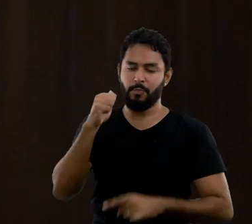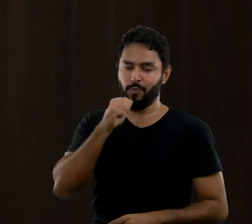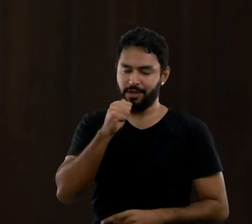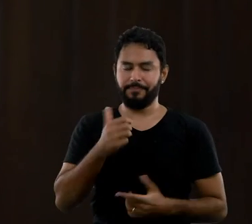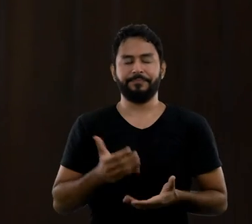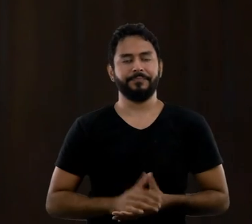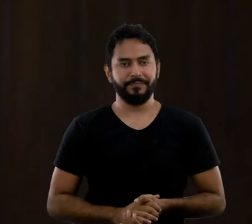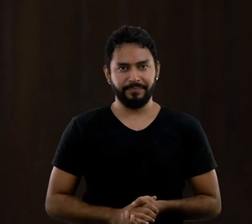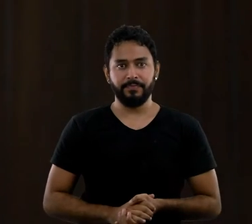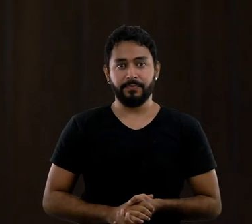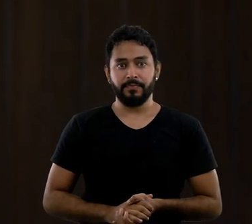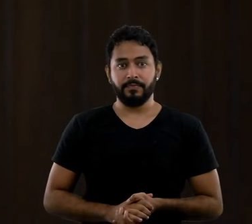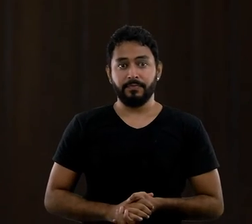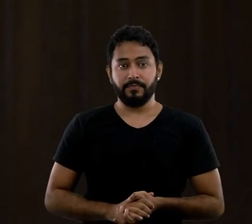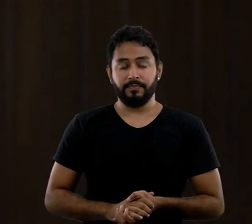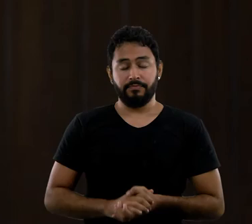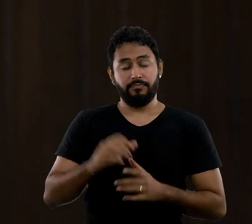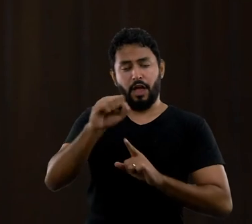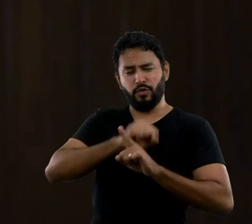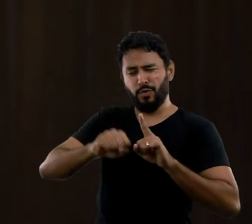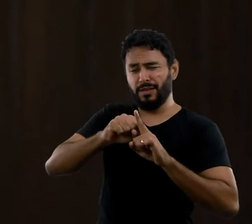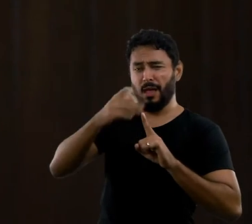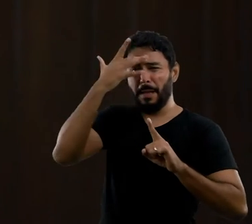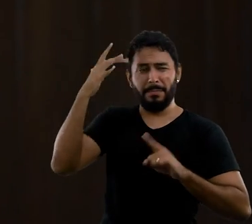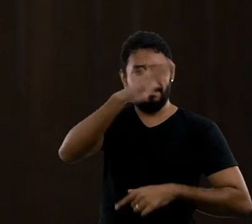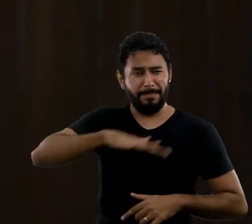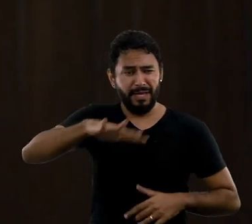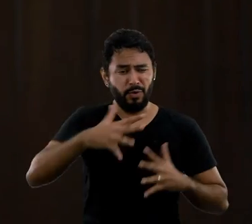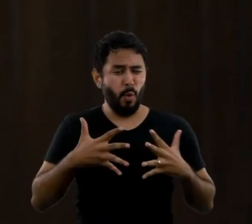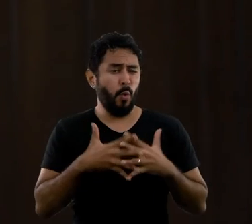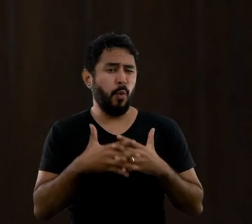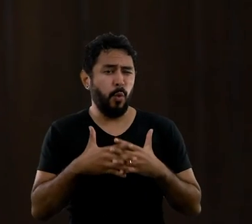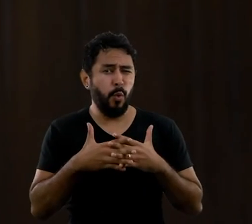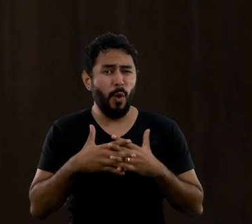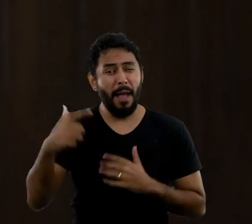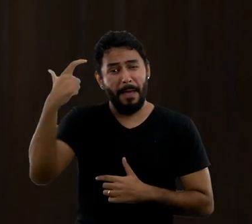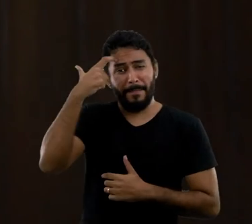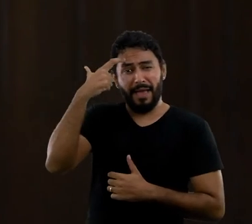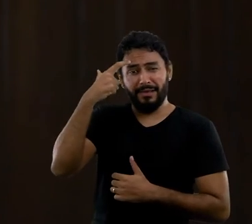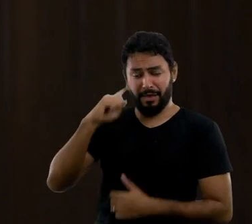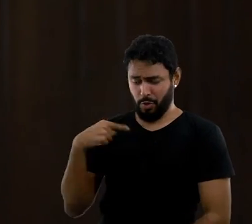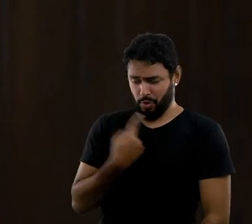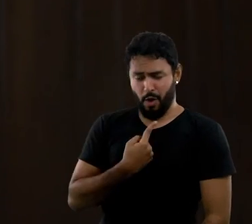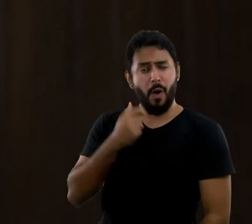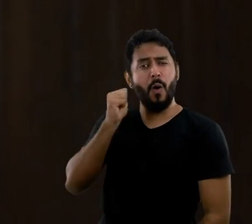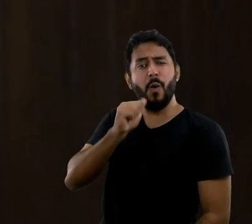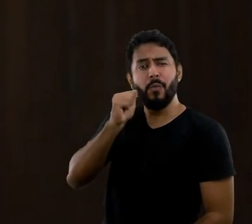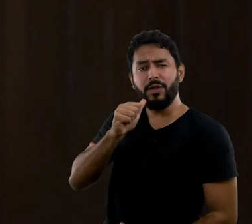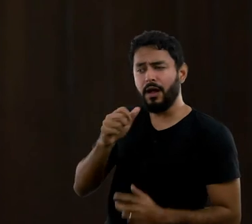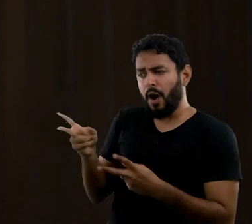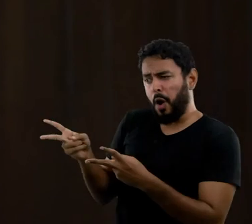confusões que existe na sociedade é que a luta pelos direitos, pela